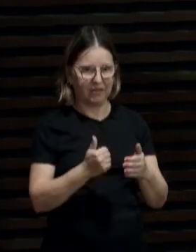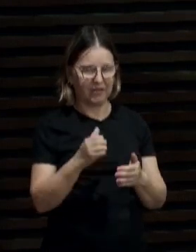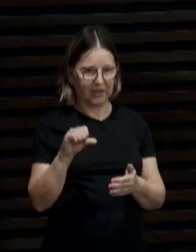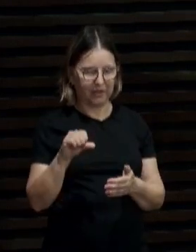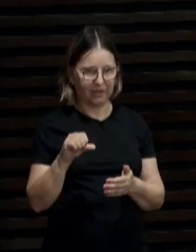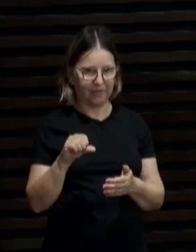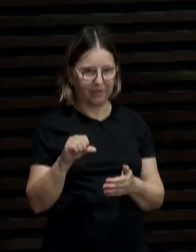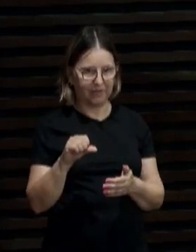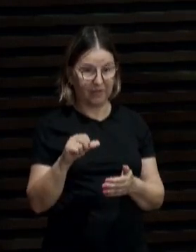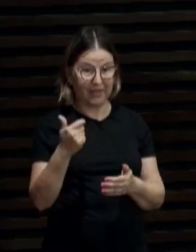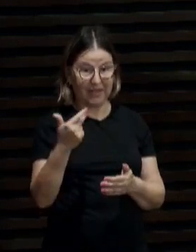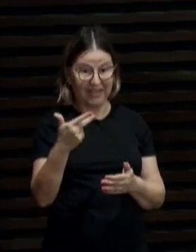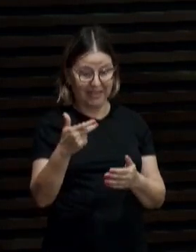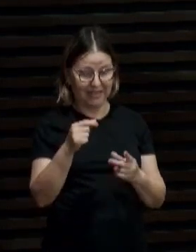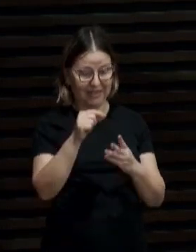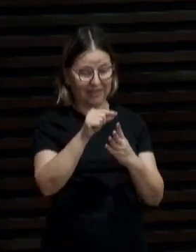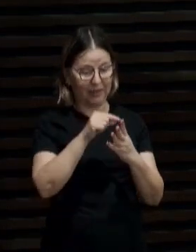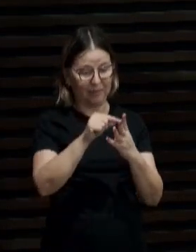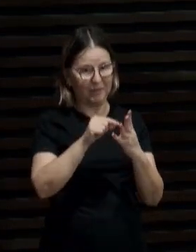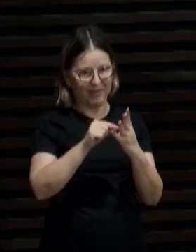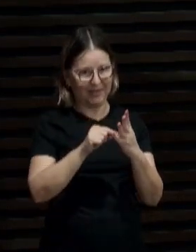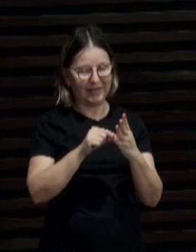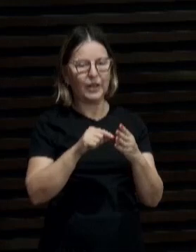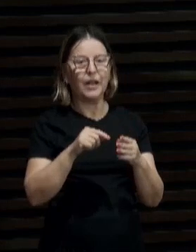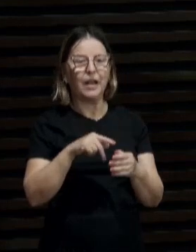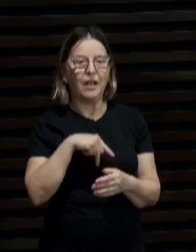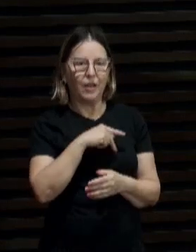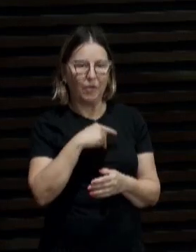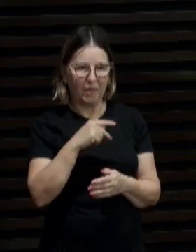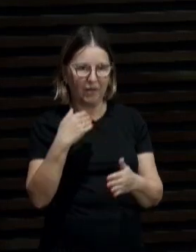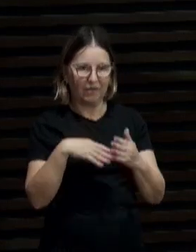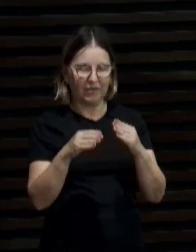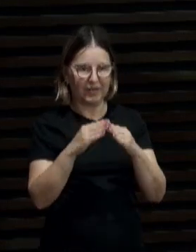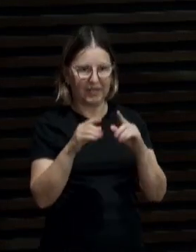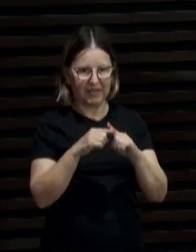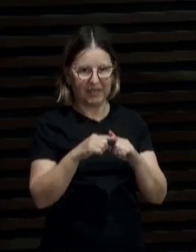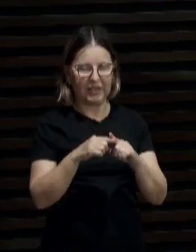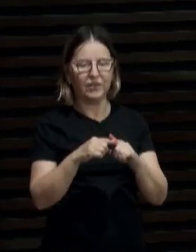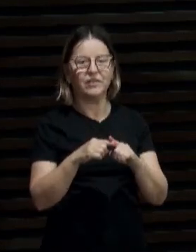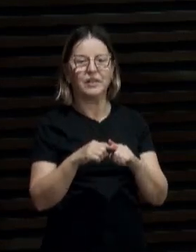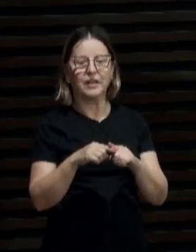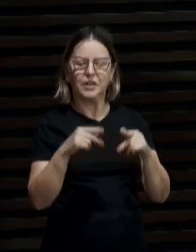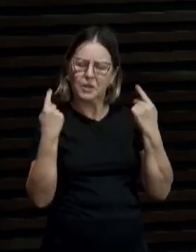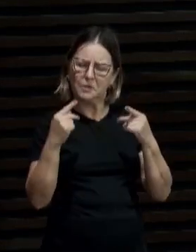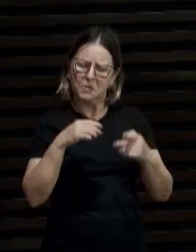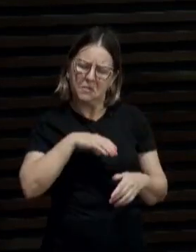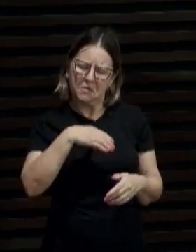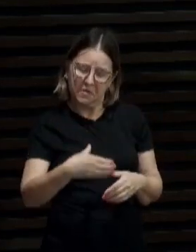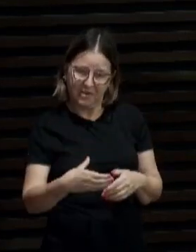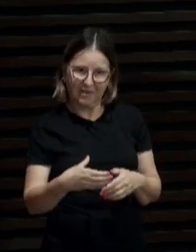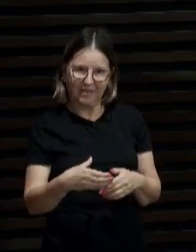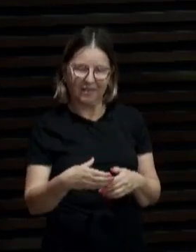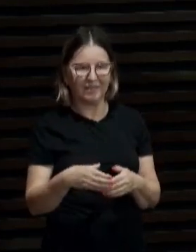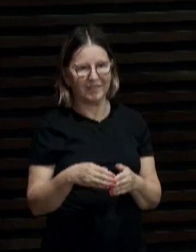Paulo frequentou a sinagoga, onde falava ousadamente, dissertando e persuadindo com respeito